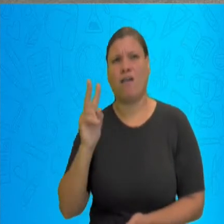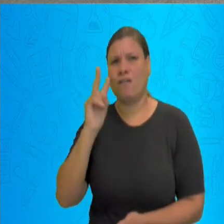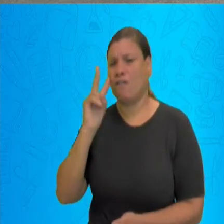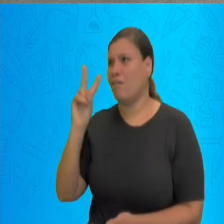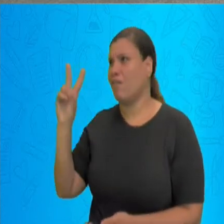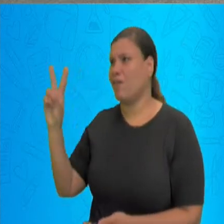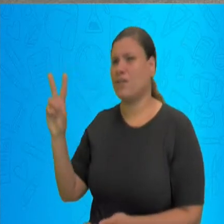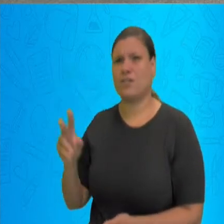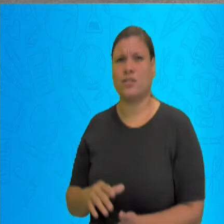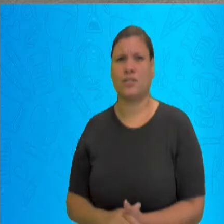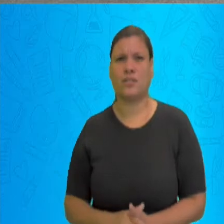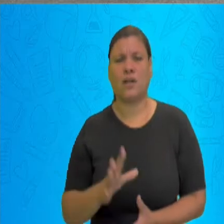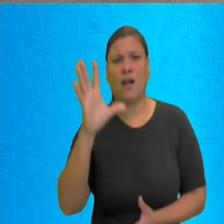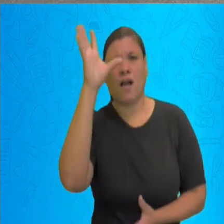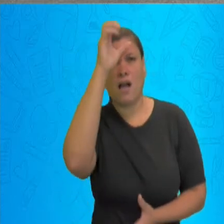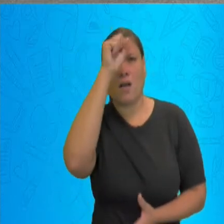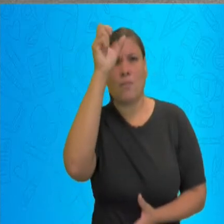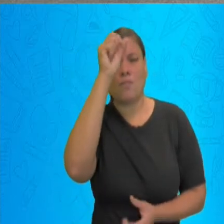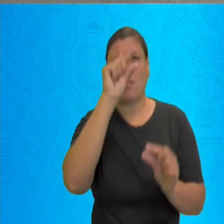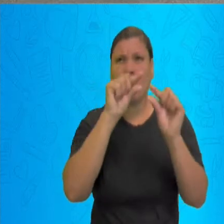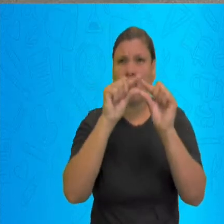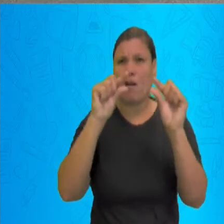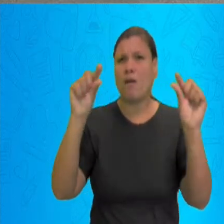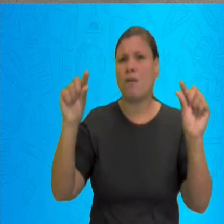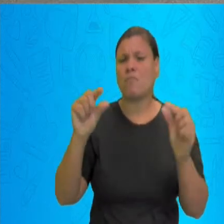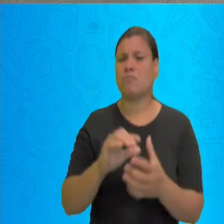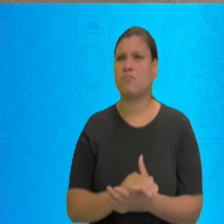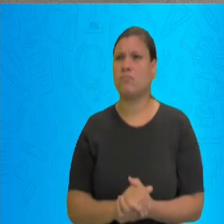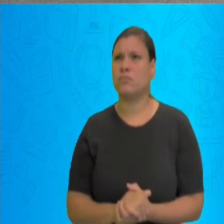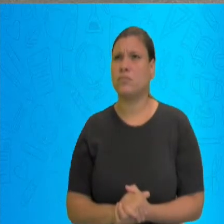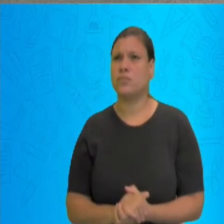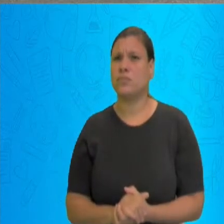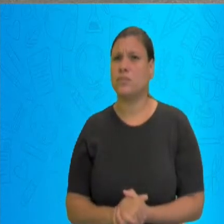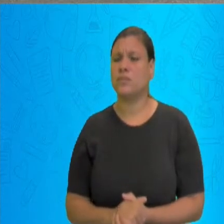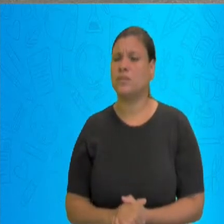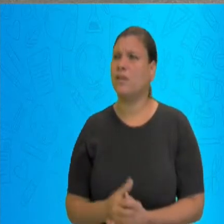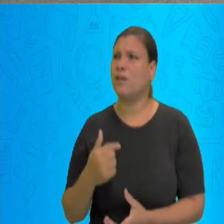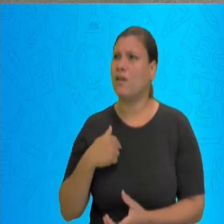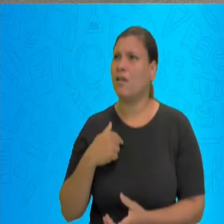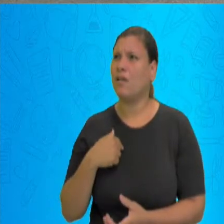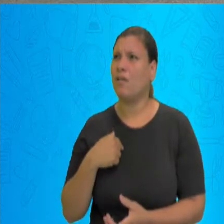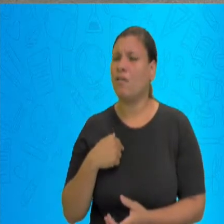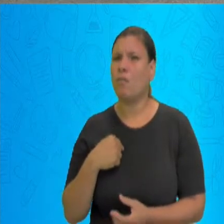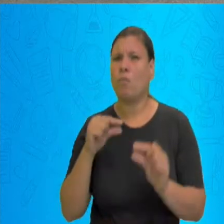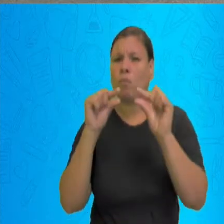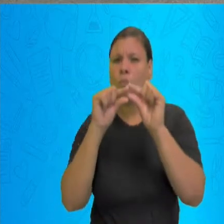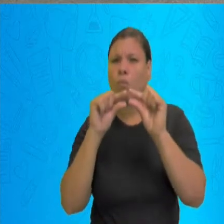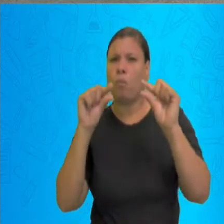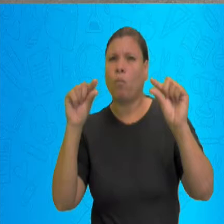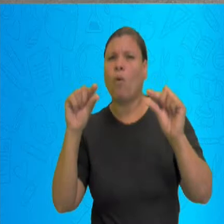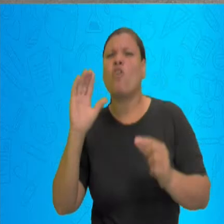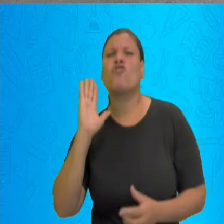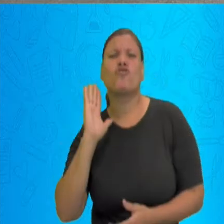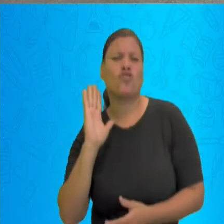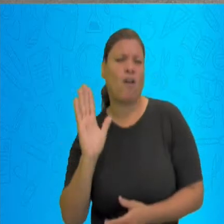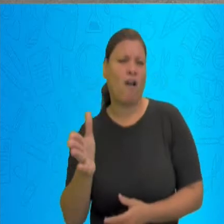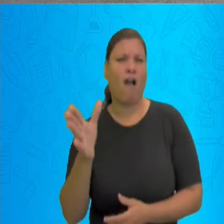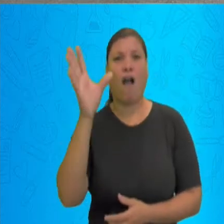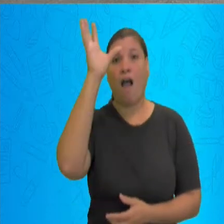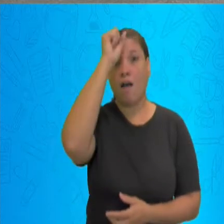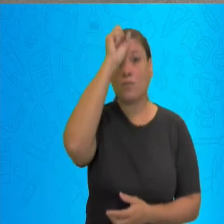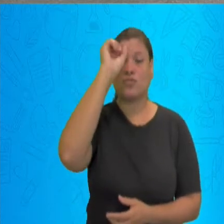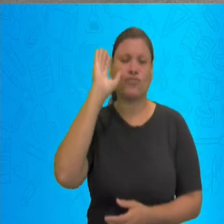exemplo, aprender, aprendera. Perceberam? Agora, observem essa frase. Eu